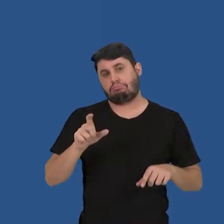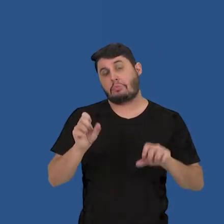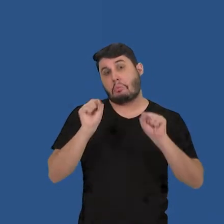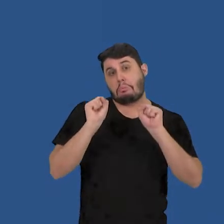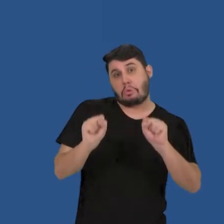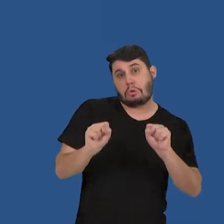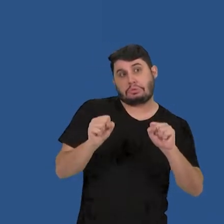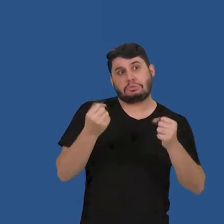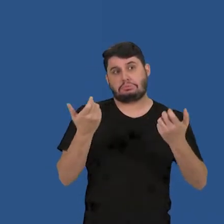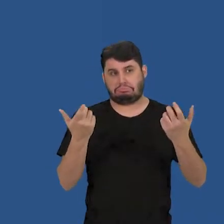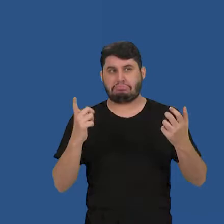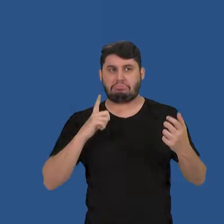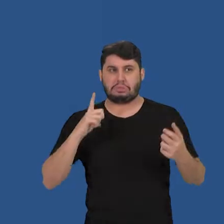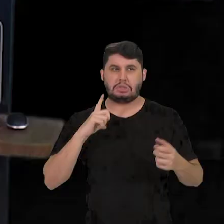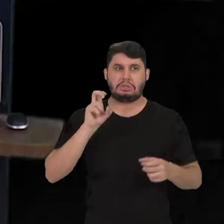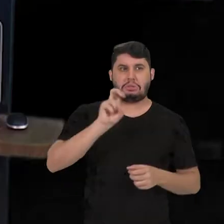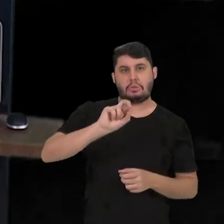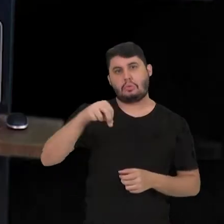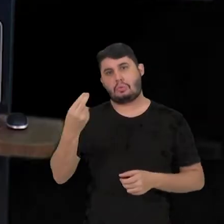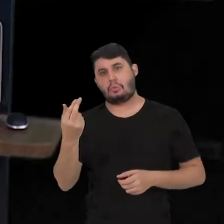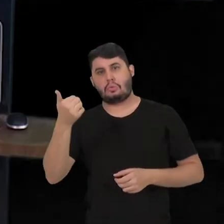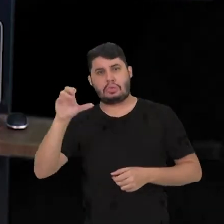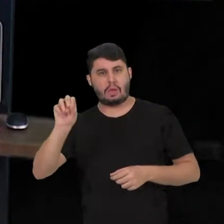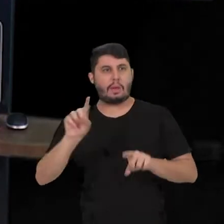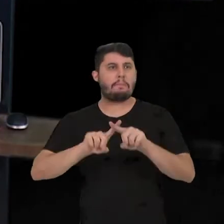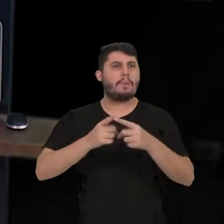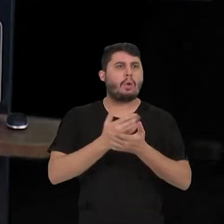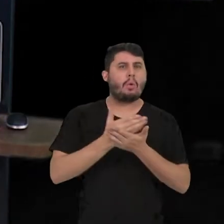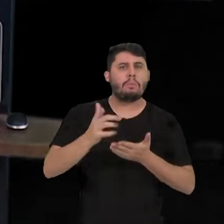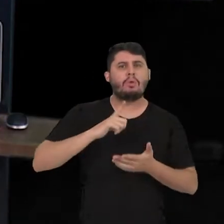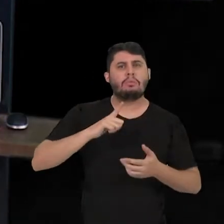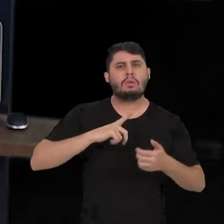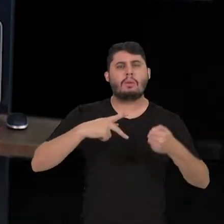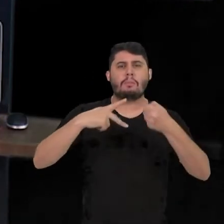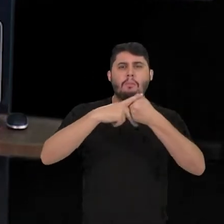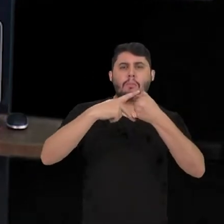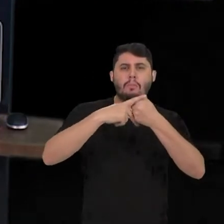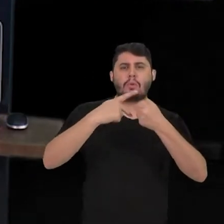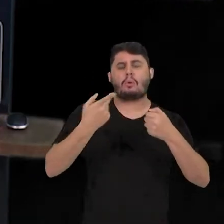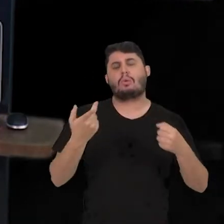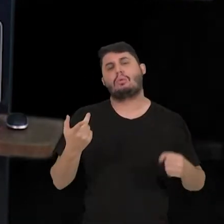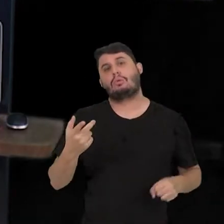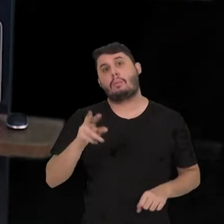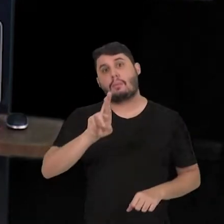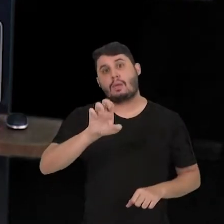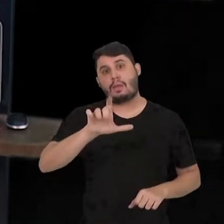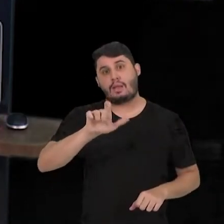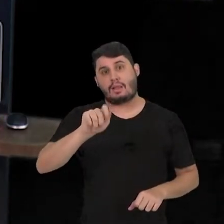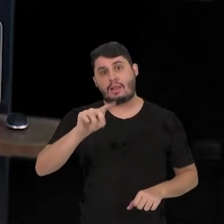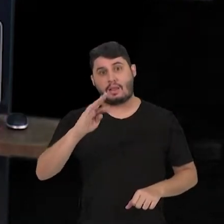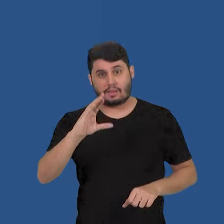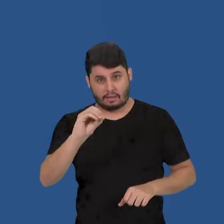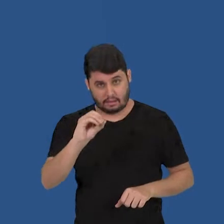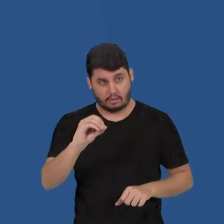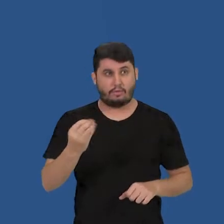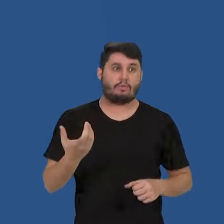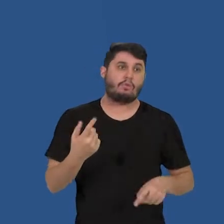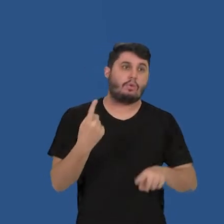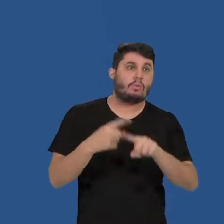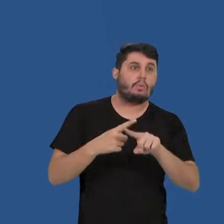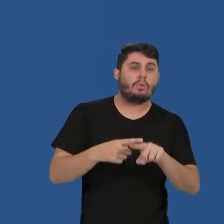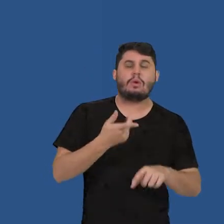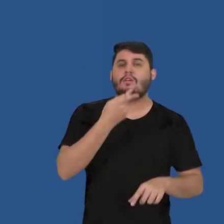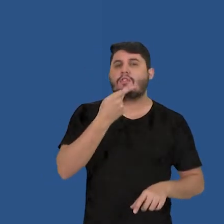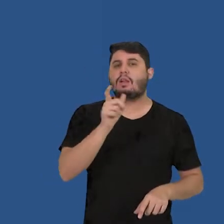essa palavra do começo, o when, que é o pronome relativo, nesse caso aí, pode ser um pronome interrogativo também, ele começa dizendo quando eu e